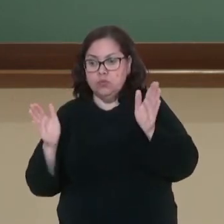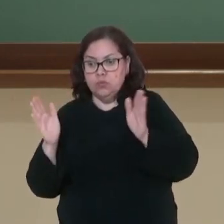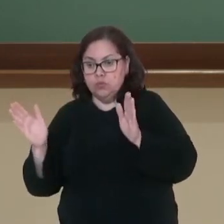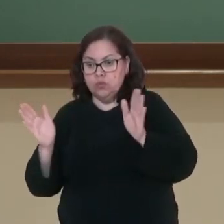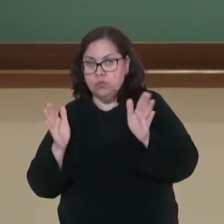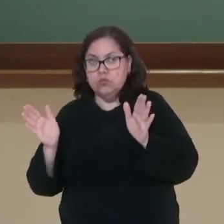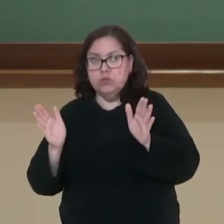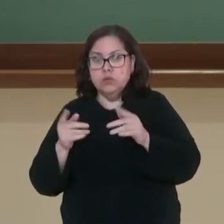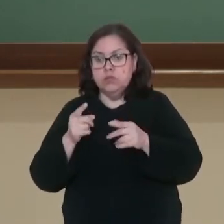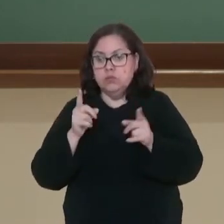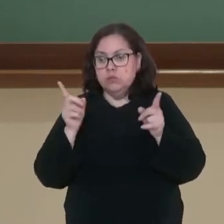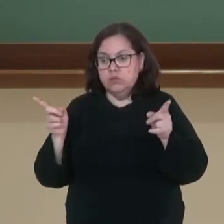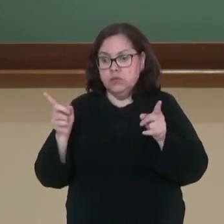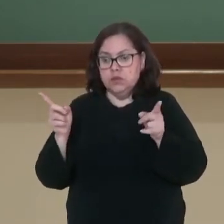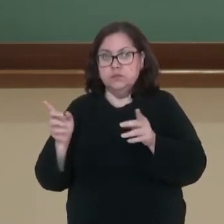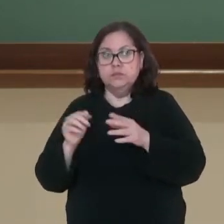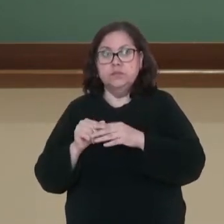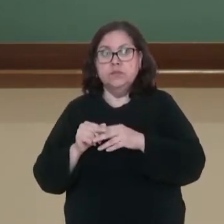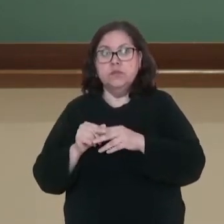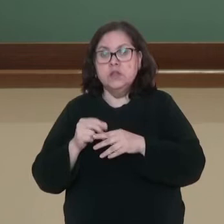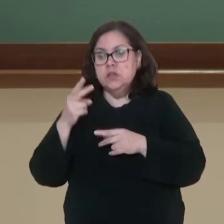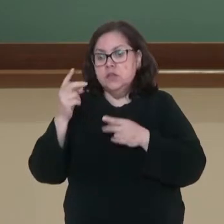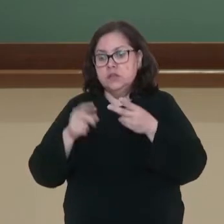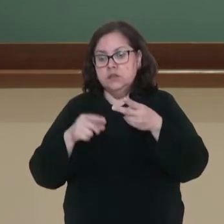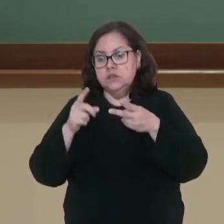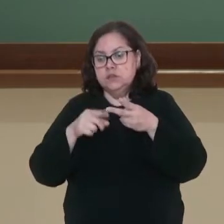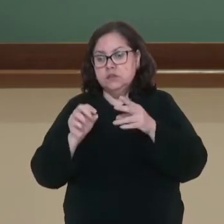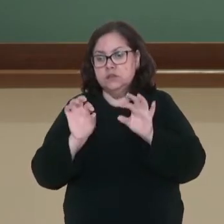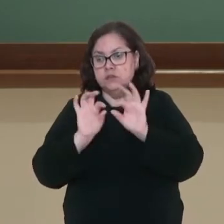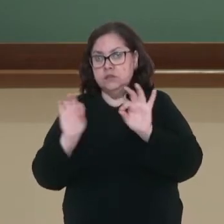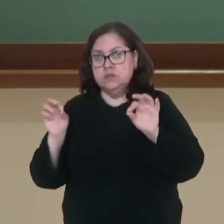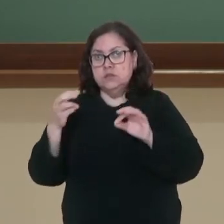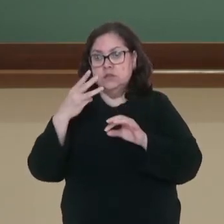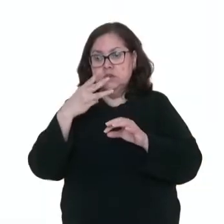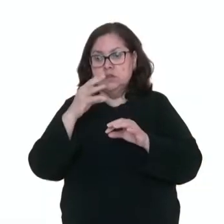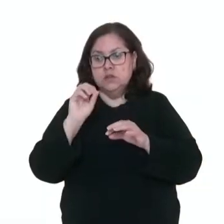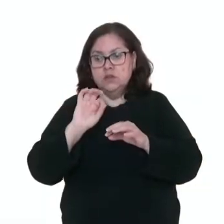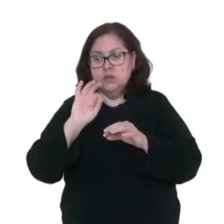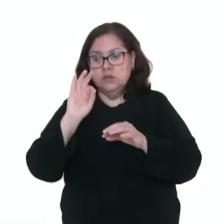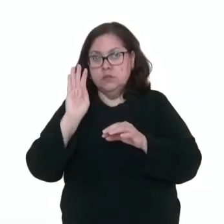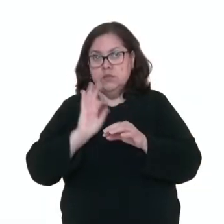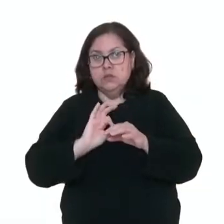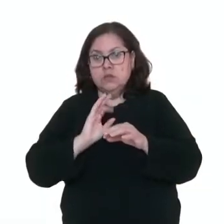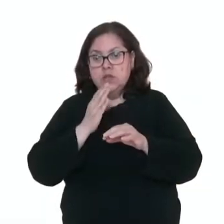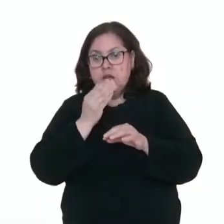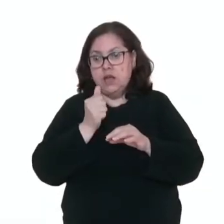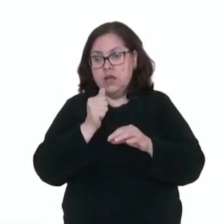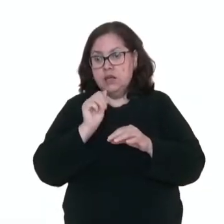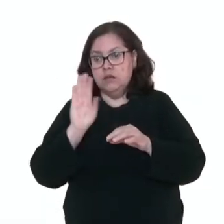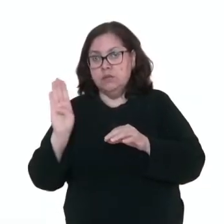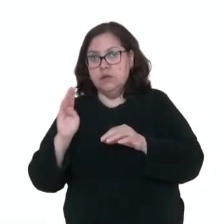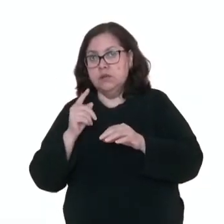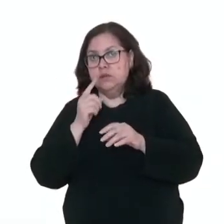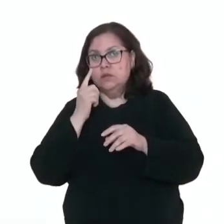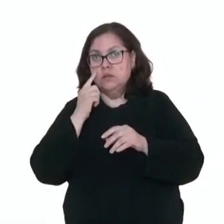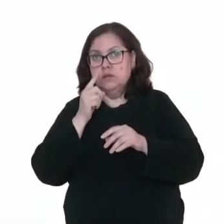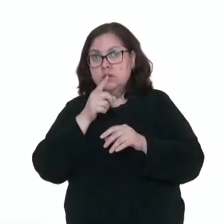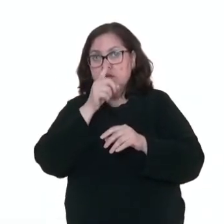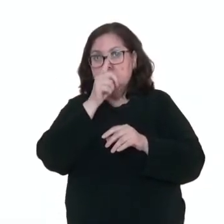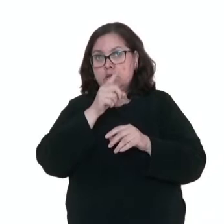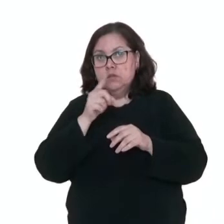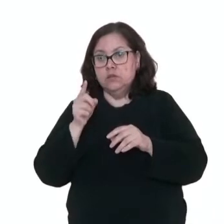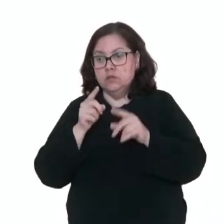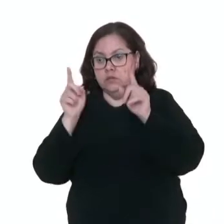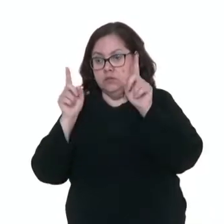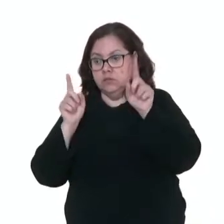um pedaço de cromossomo. Segunda distância é 30% entre A e B. Então, a partir do A, a gente dá ali a distância, ali